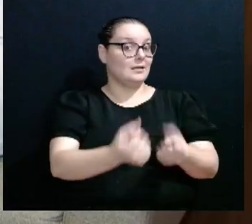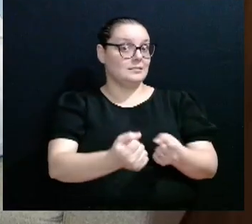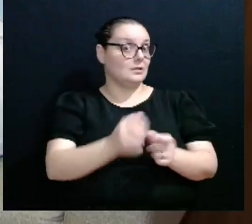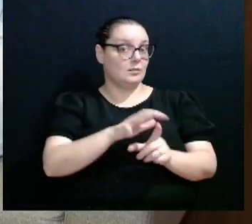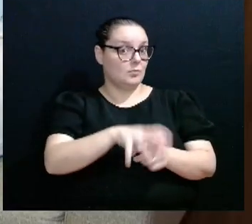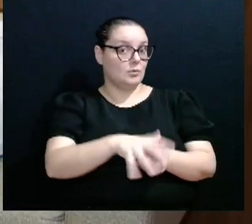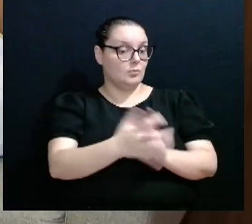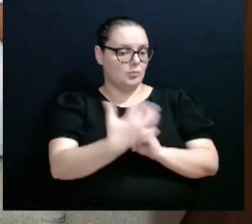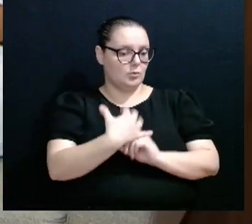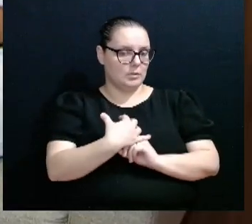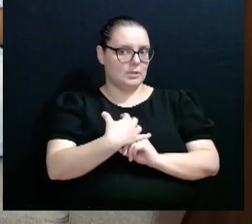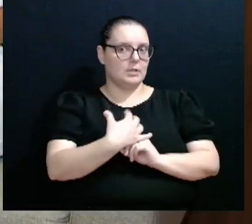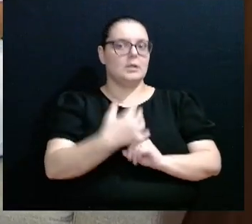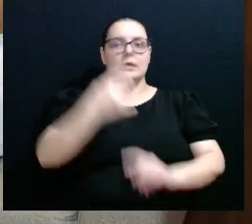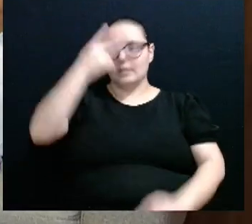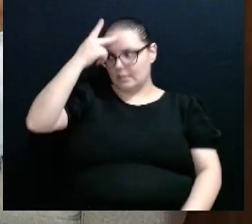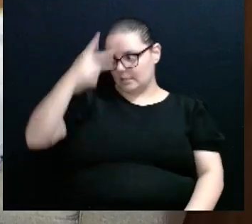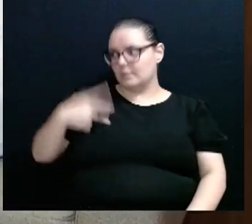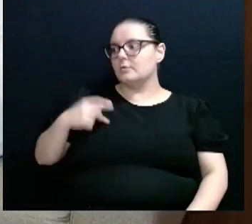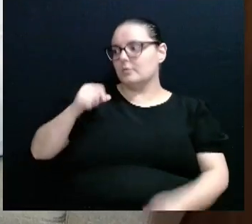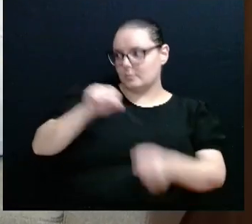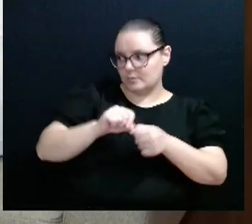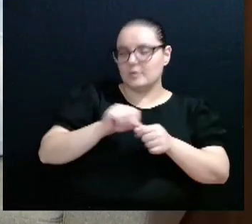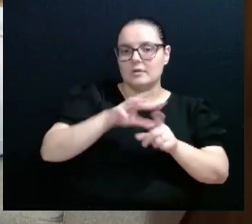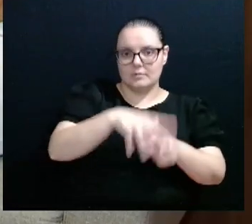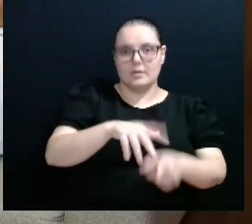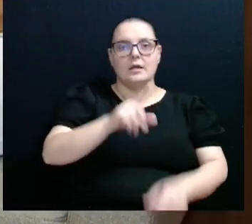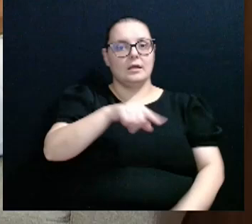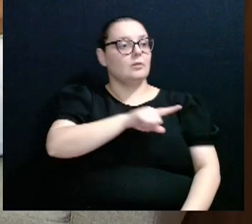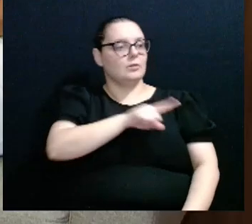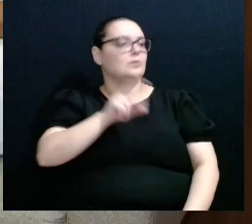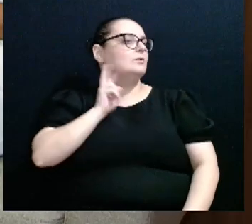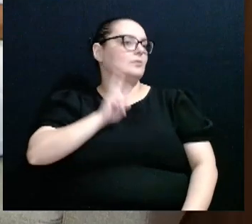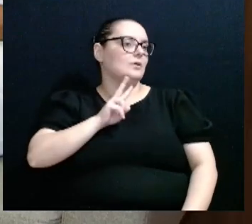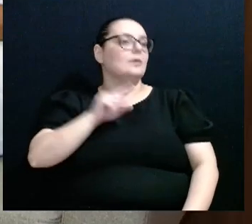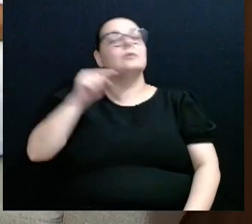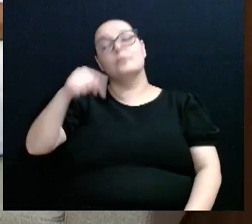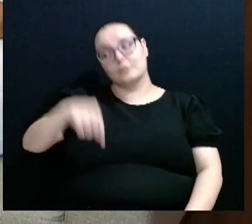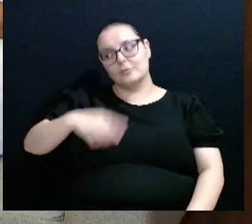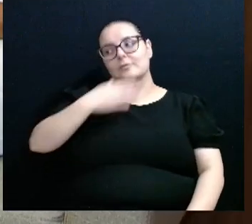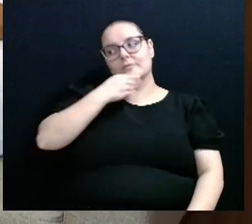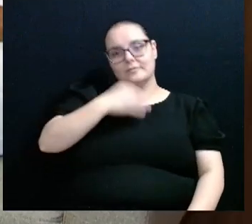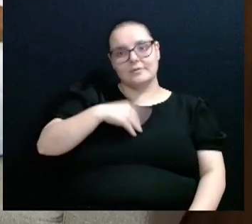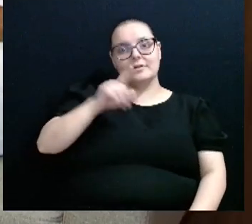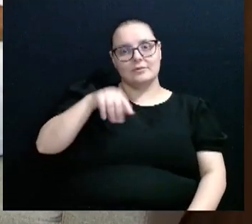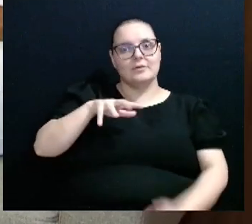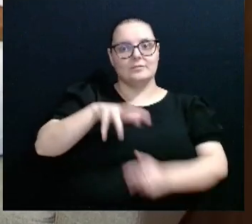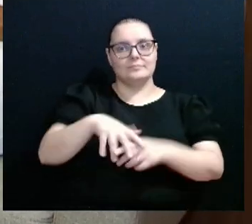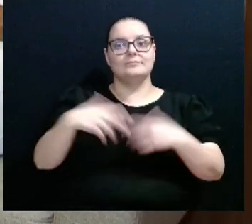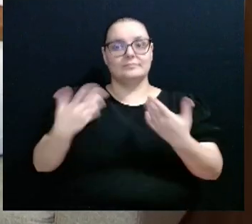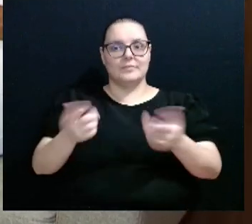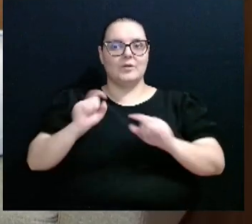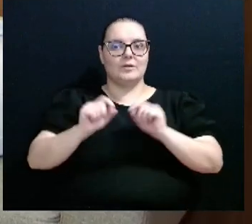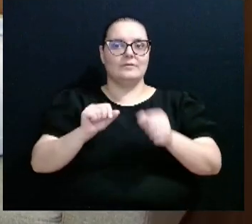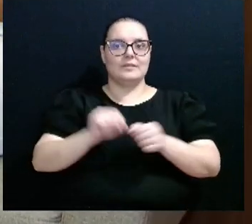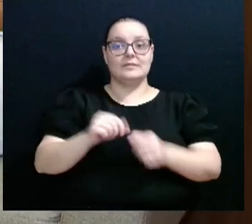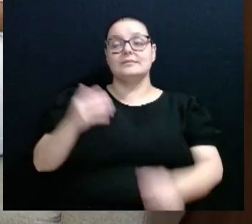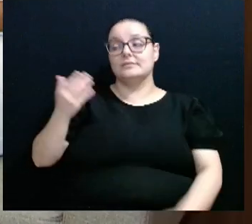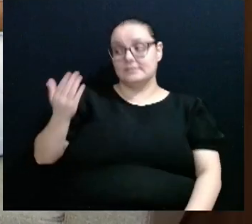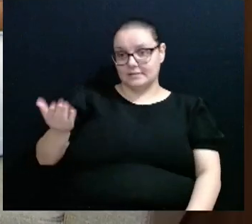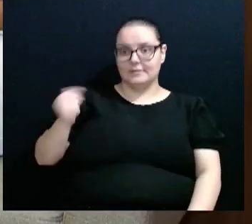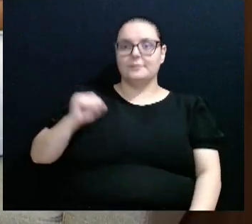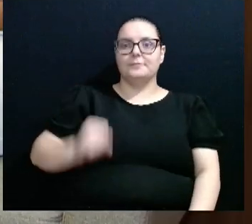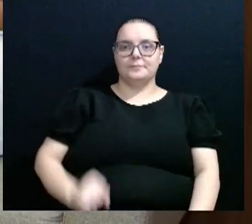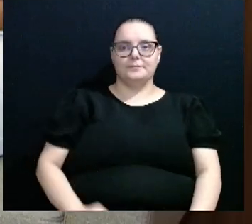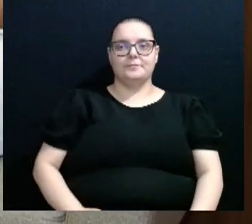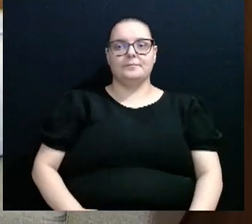Ele é o autor. Não quando ele é a vítima, quando ele é o autor do bullying. E aí, o que fazer? Então, esse caso também é para pedir